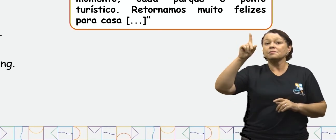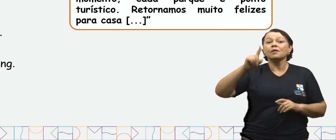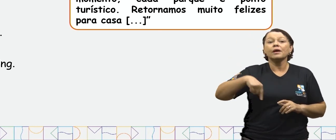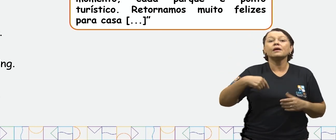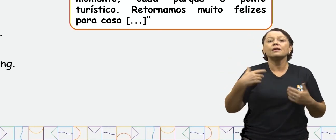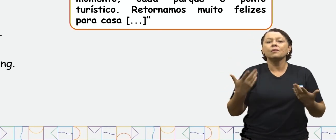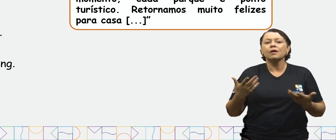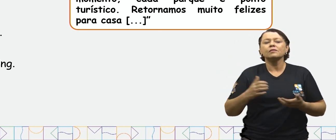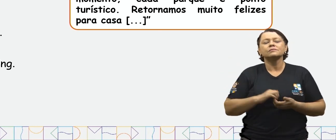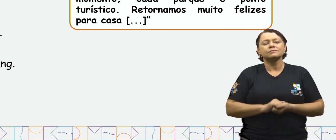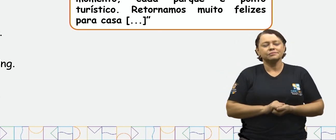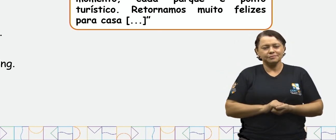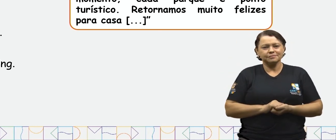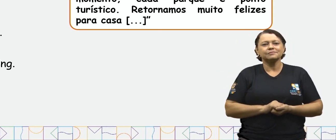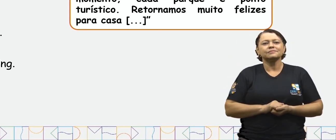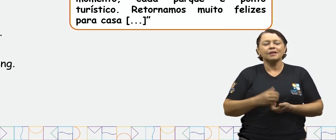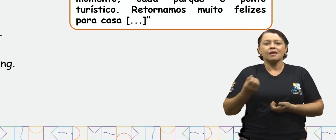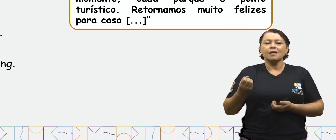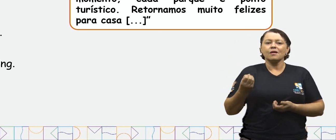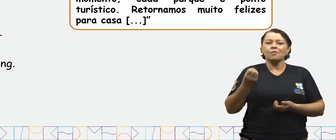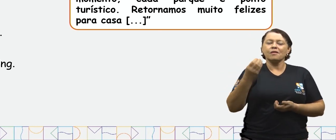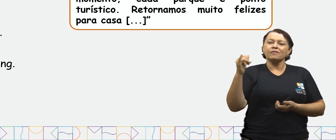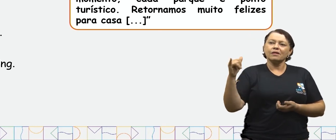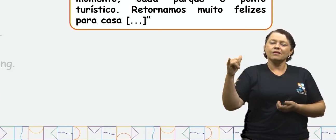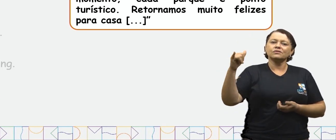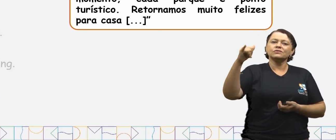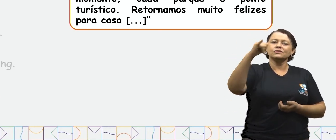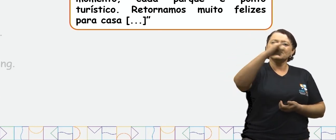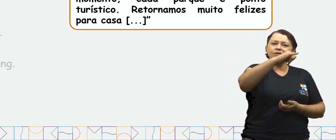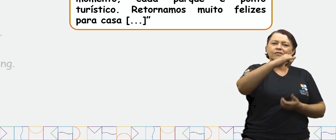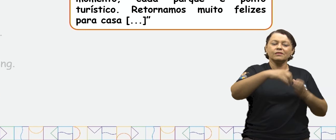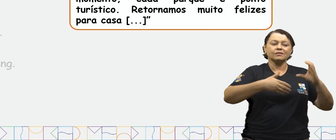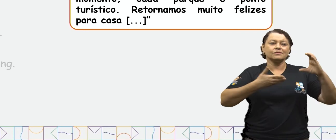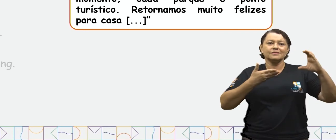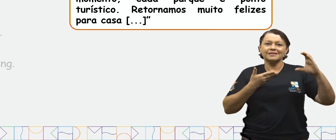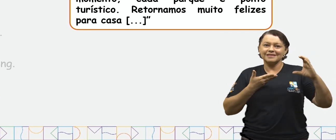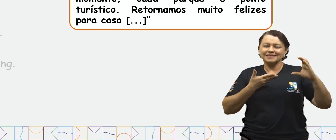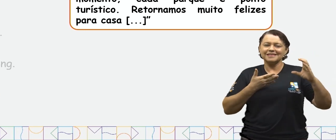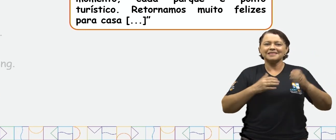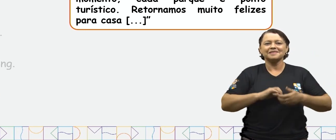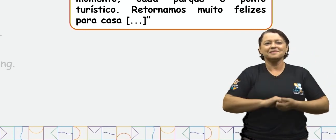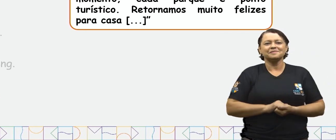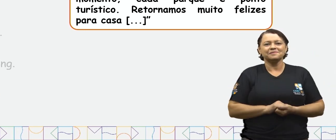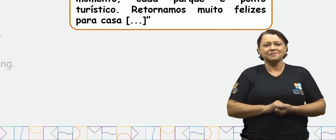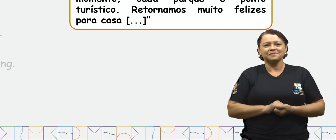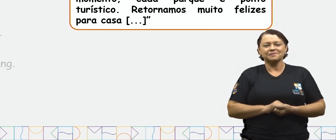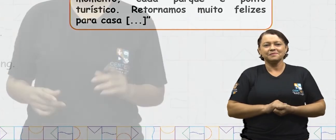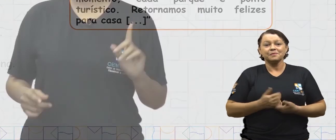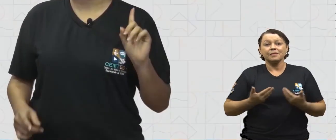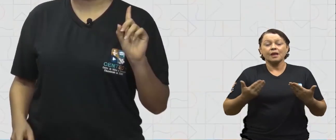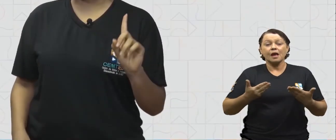tema principal da nossa narrativa foi uma viagem de avião. Letra C.